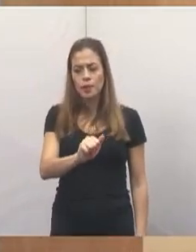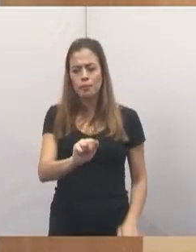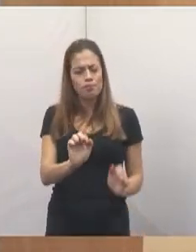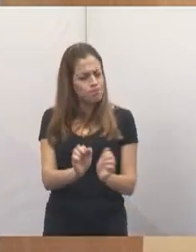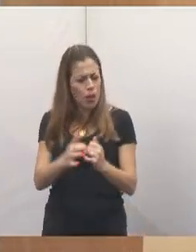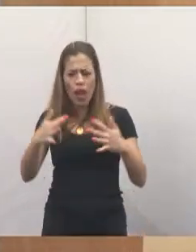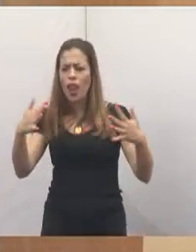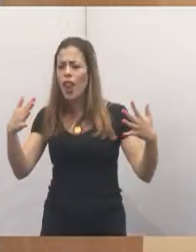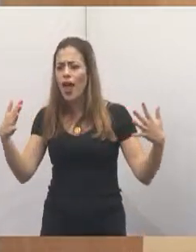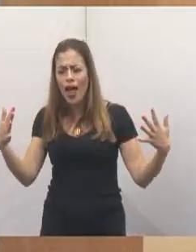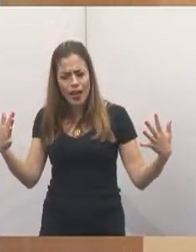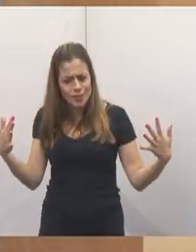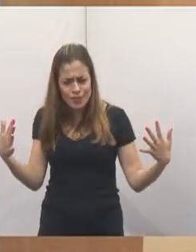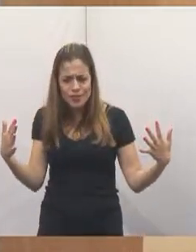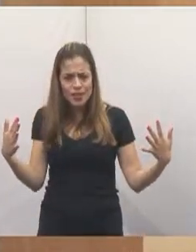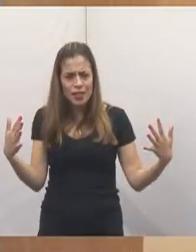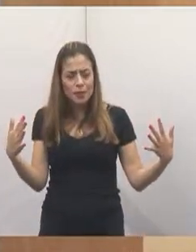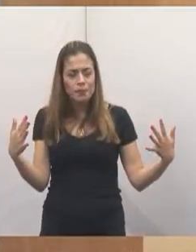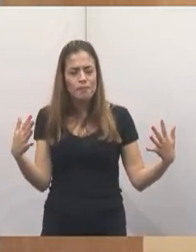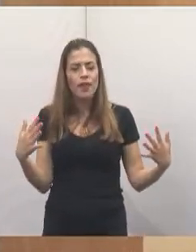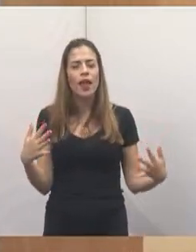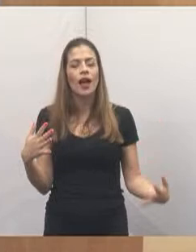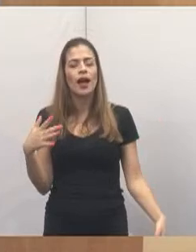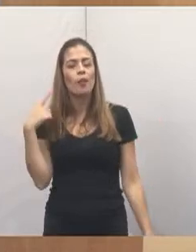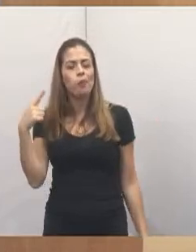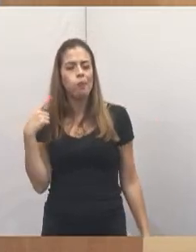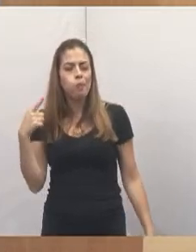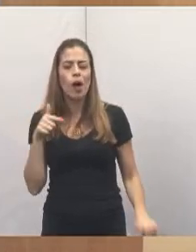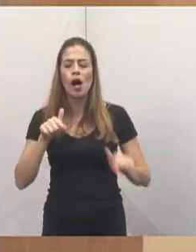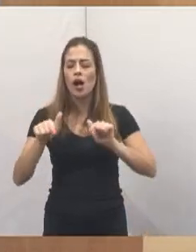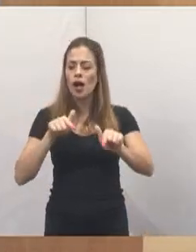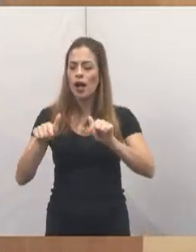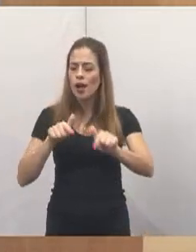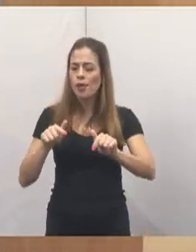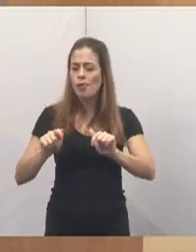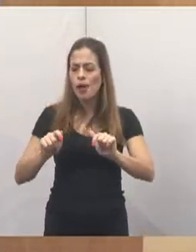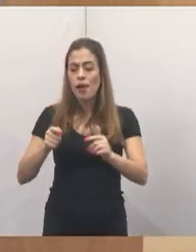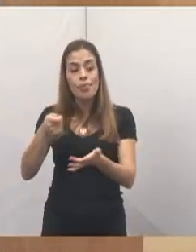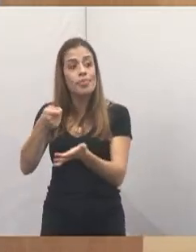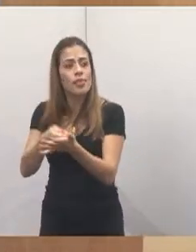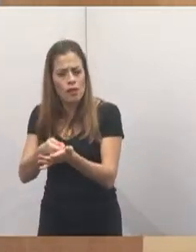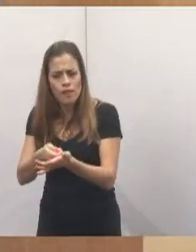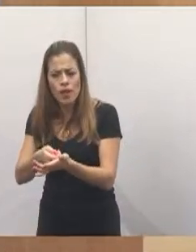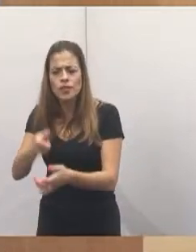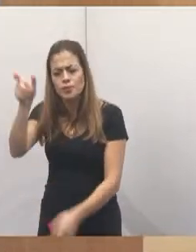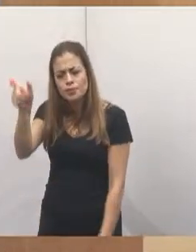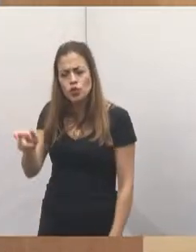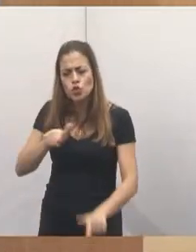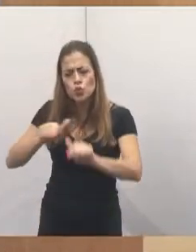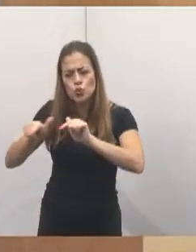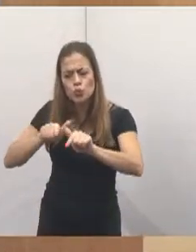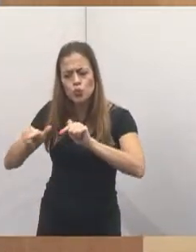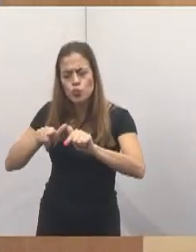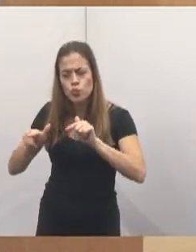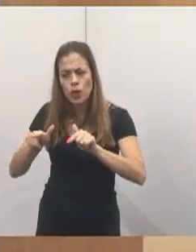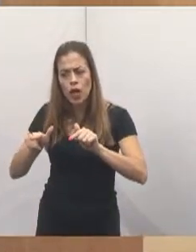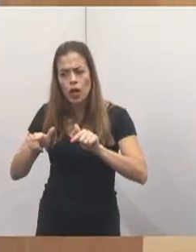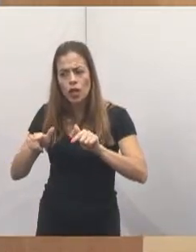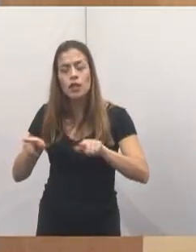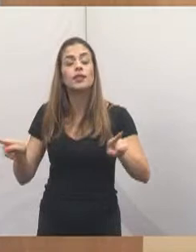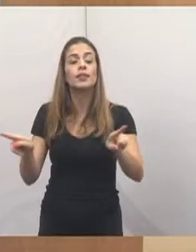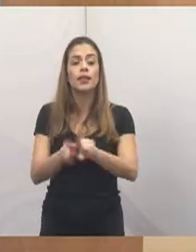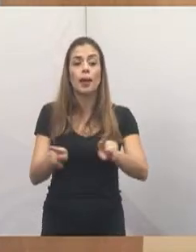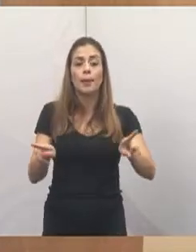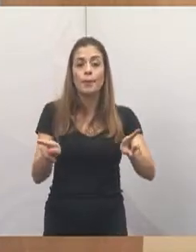advogada trabalhista, quando faz a defesa do trabalhador, quando faz a defesa do direito do trabalho, ela também